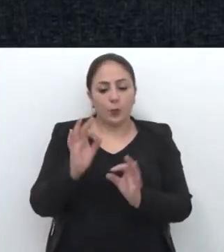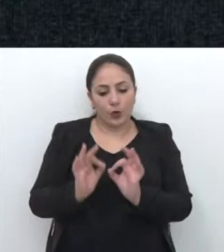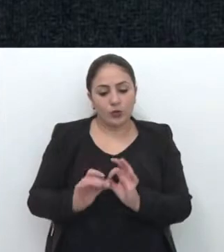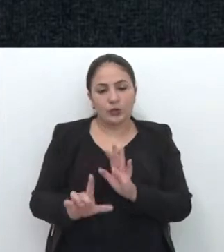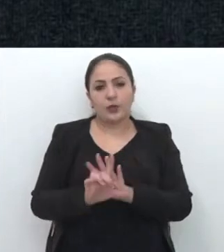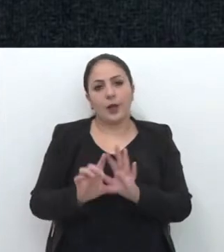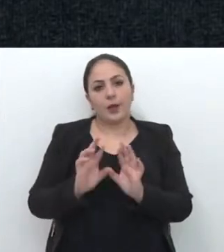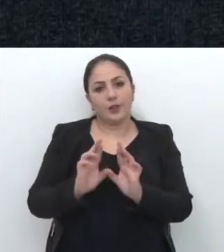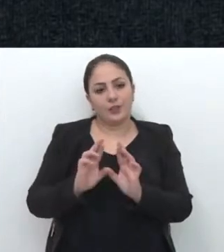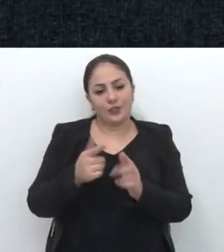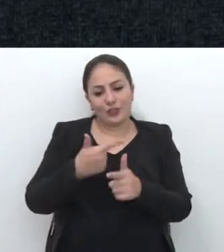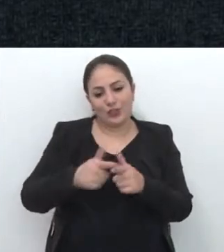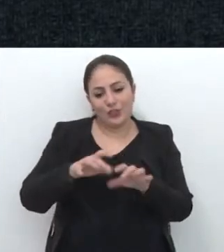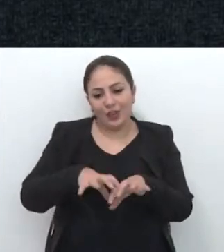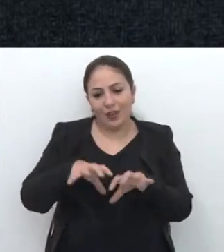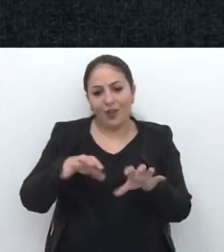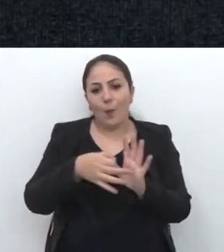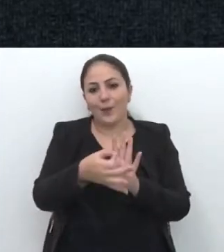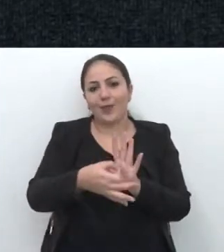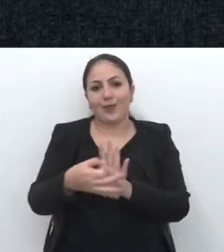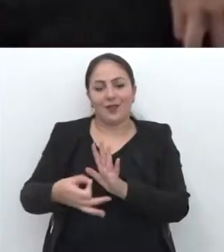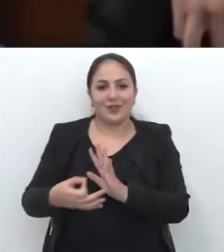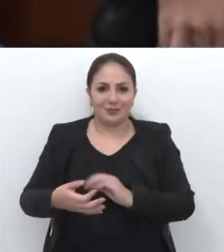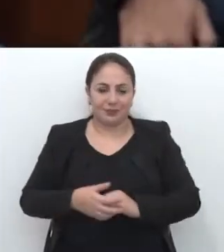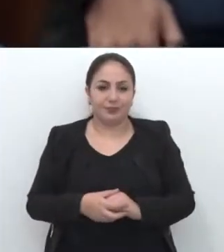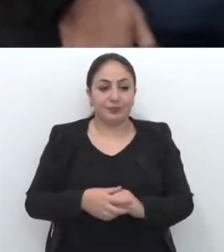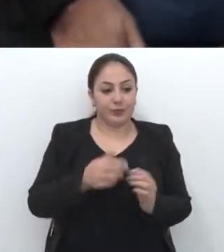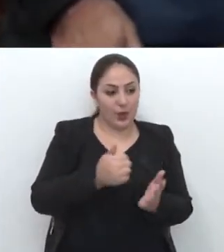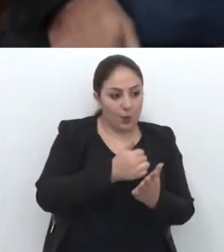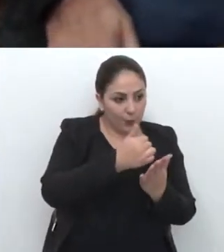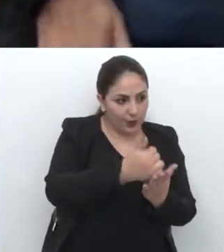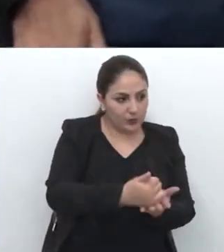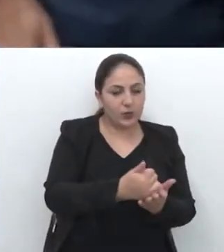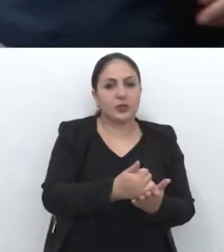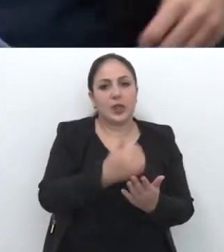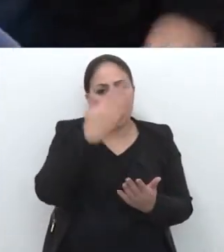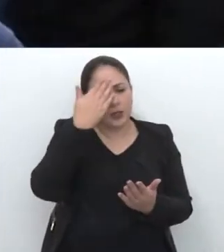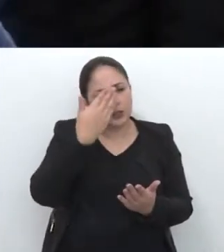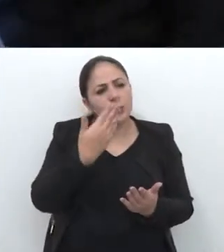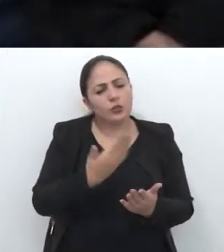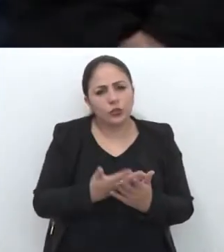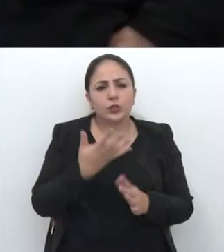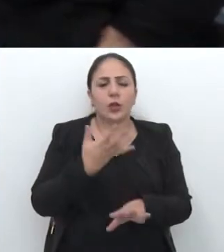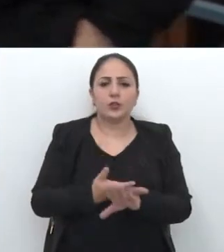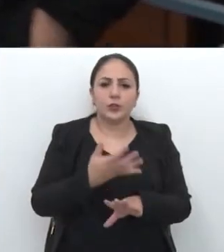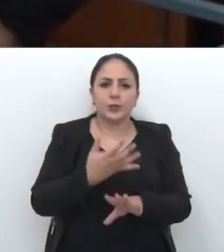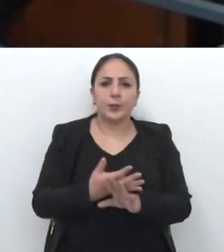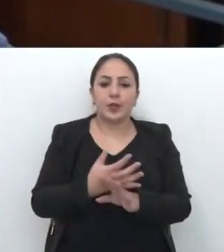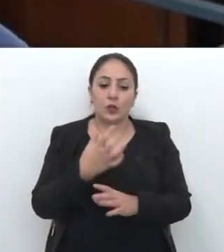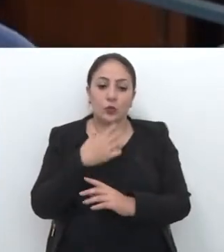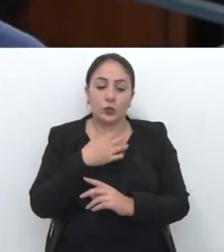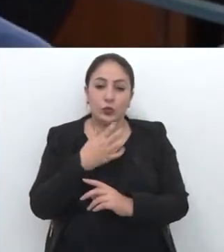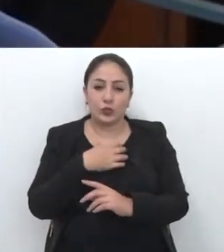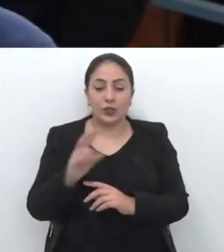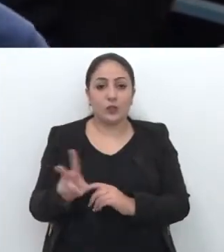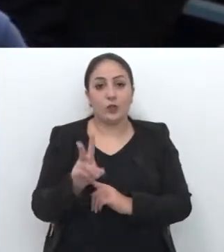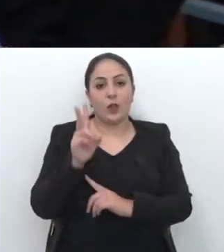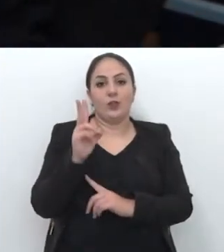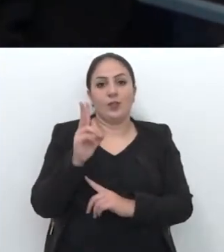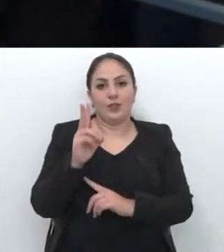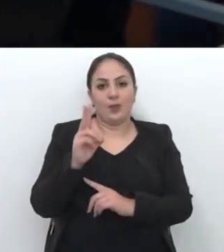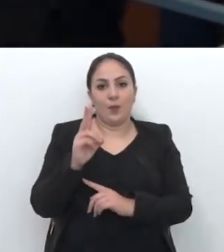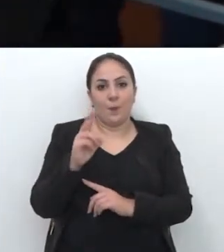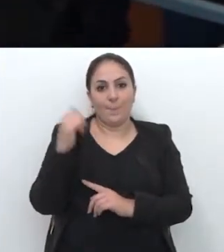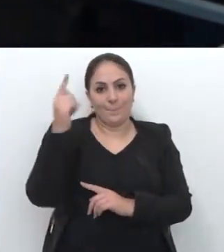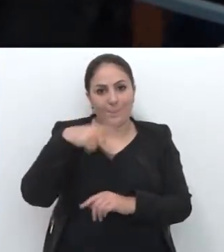início, o projeto de lei divide opiniões. De um lado estão os apoiadores que acreditam na disciplina como uma